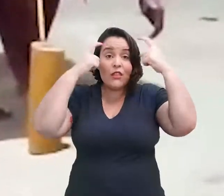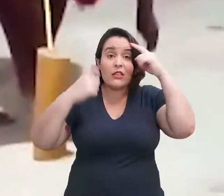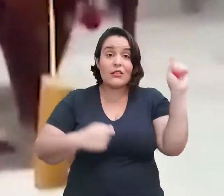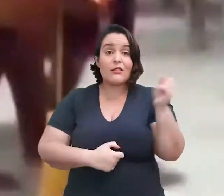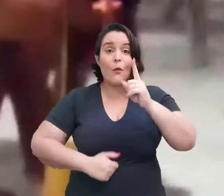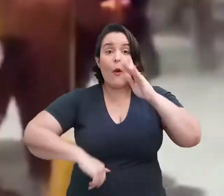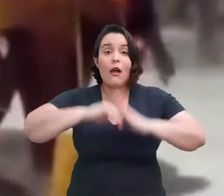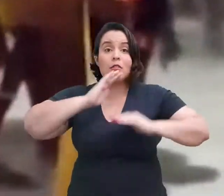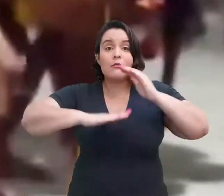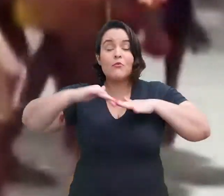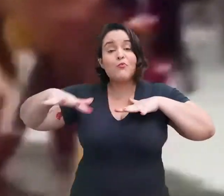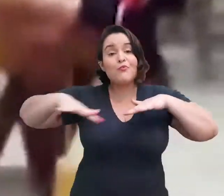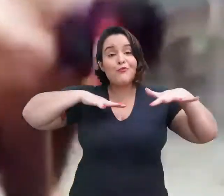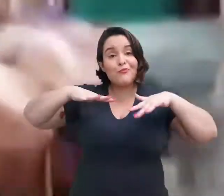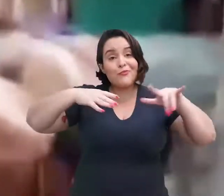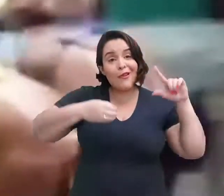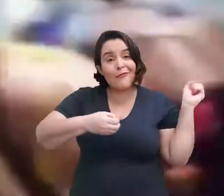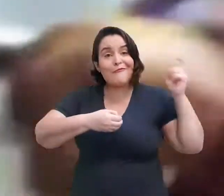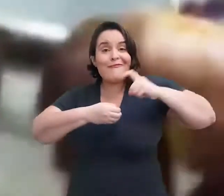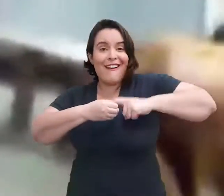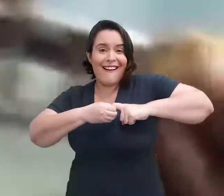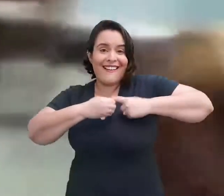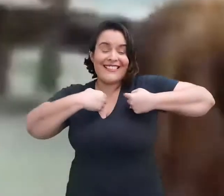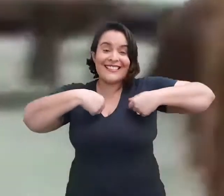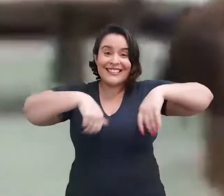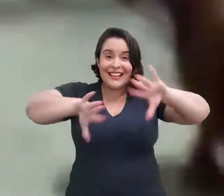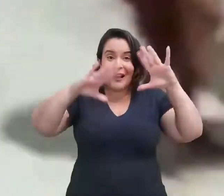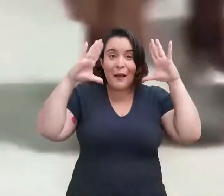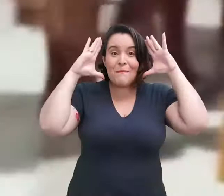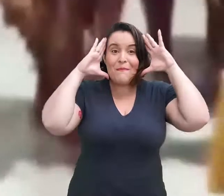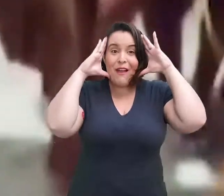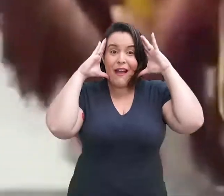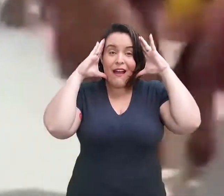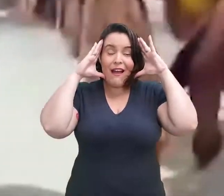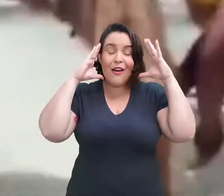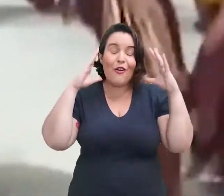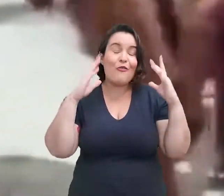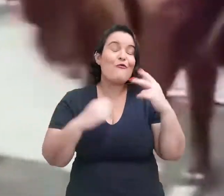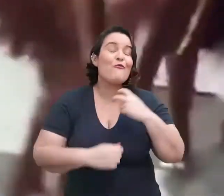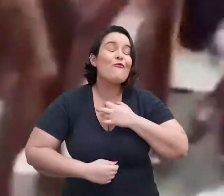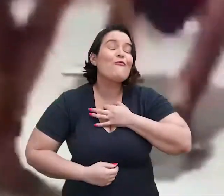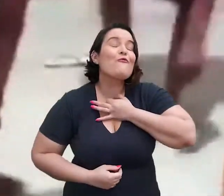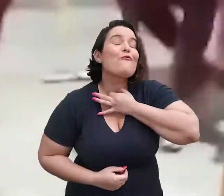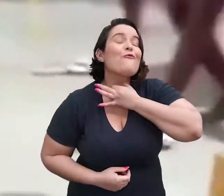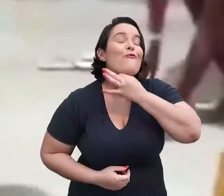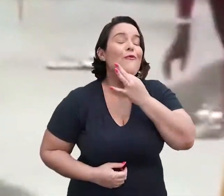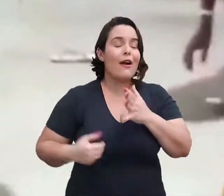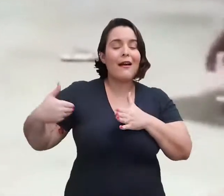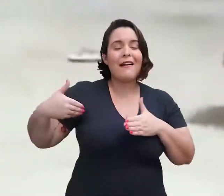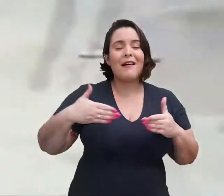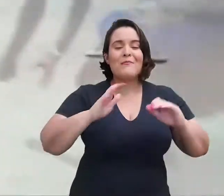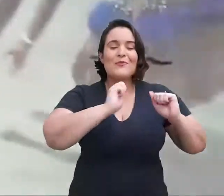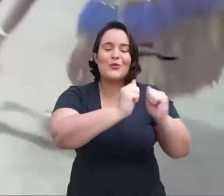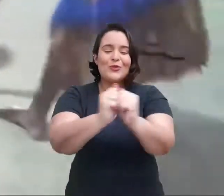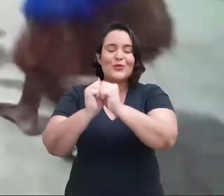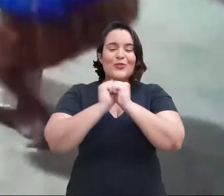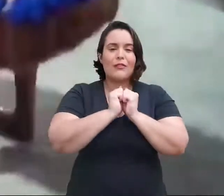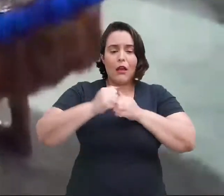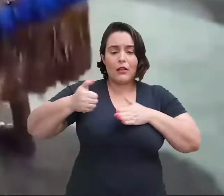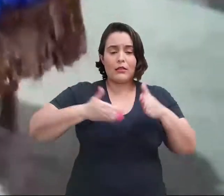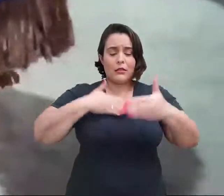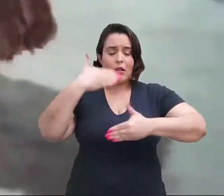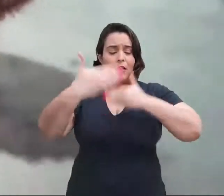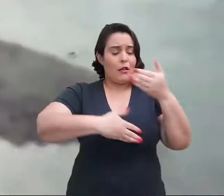ficção. Ação que movimenta e retoma. Cabeças, vozes, caminhos